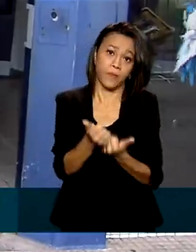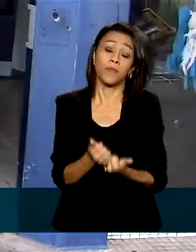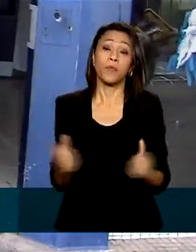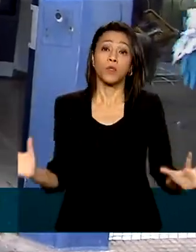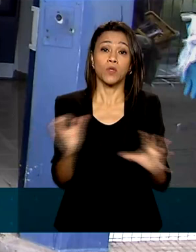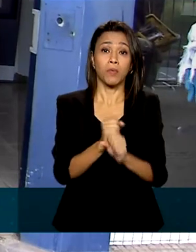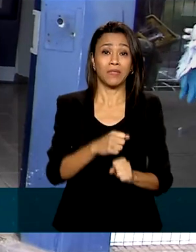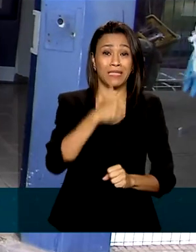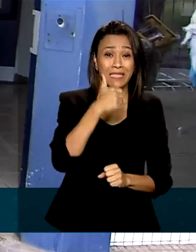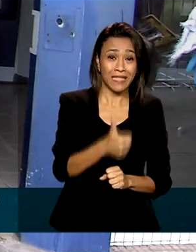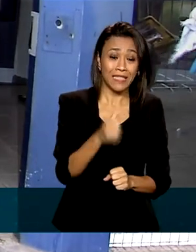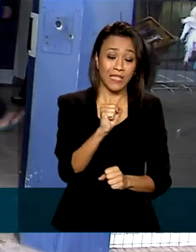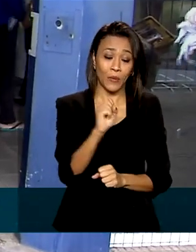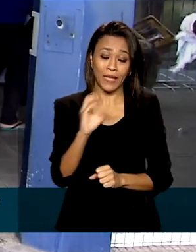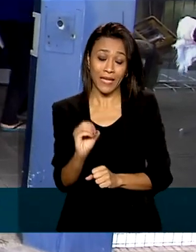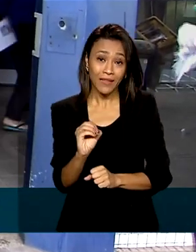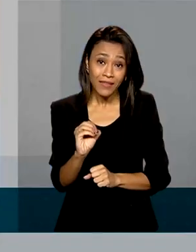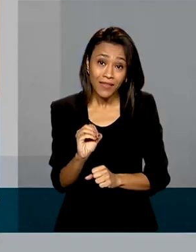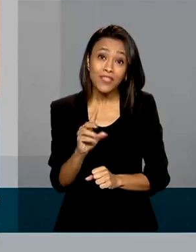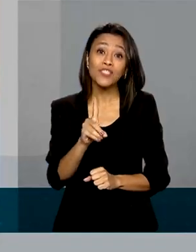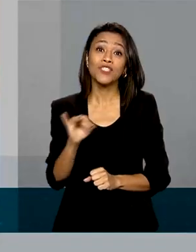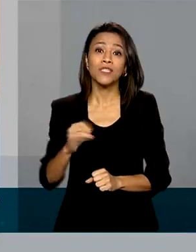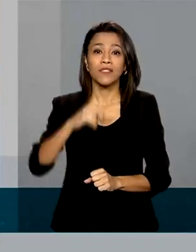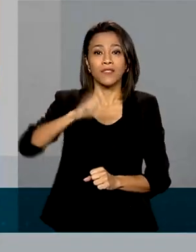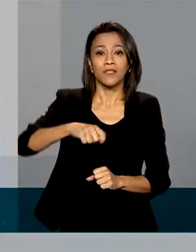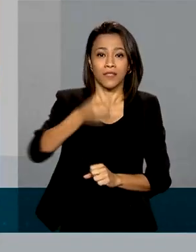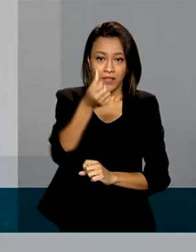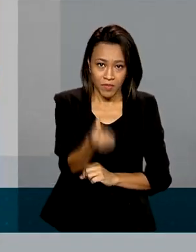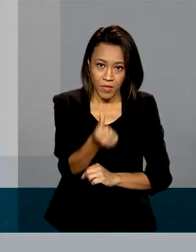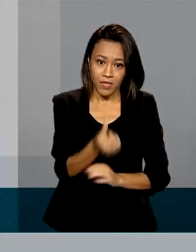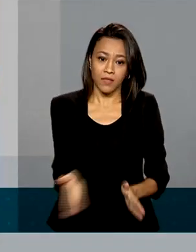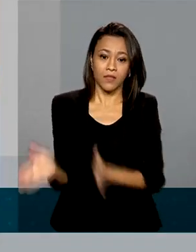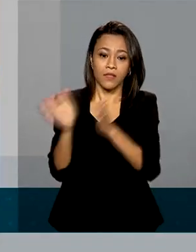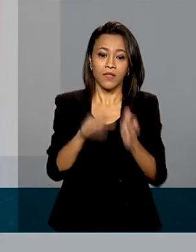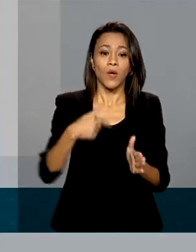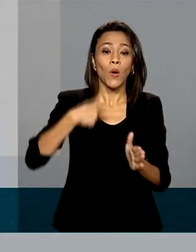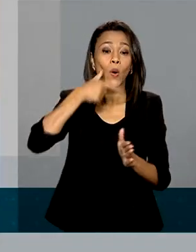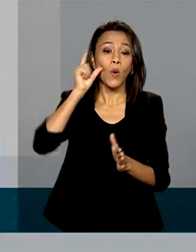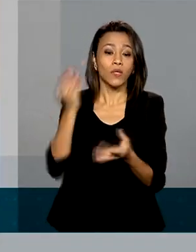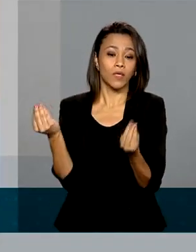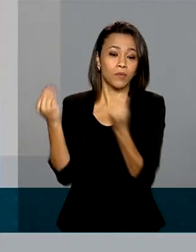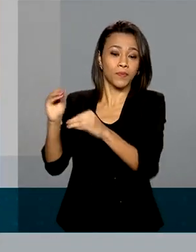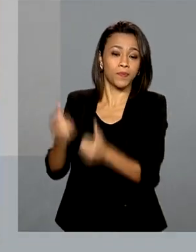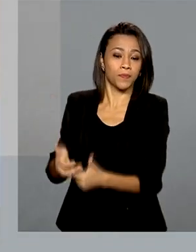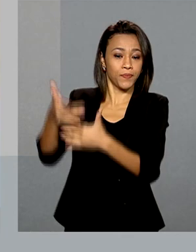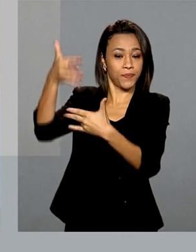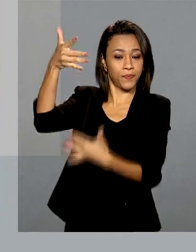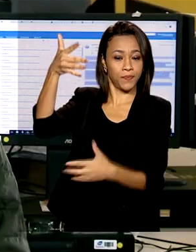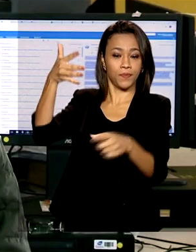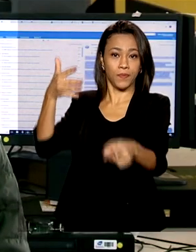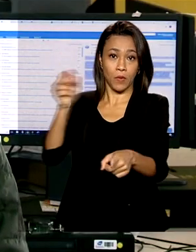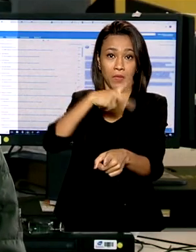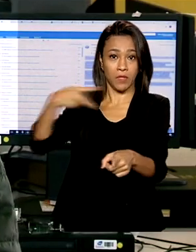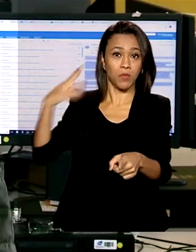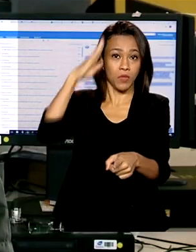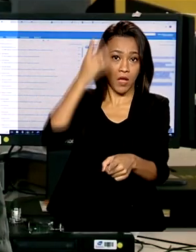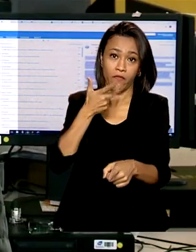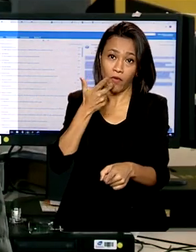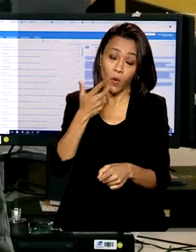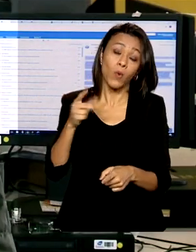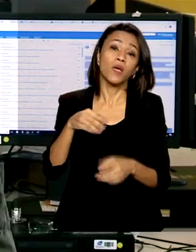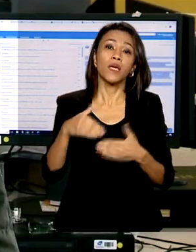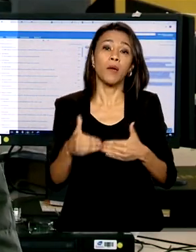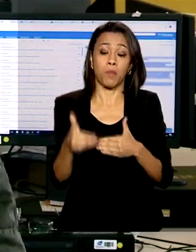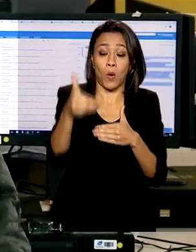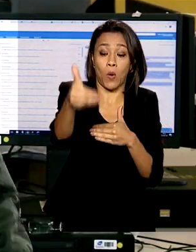180 dias, seis meses. O presidente falou ontem pelo Twitter, junto ao ministro Paulo Guedes, que a prorrogação do